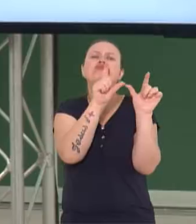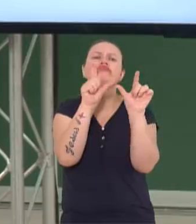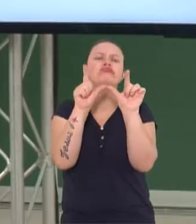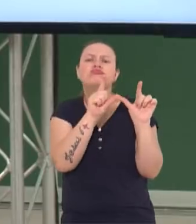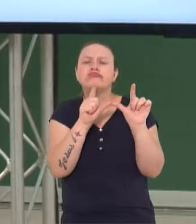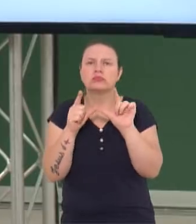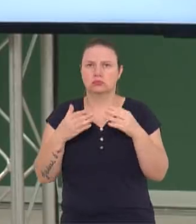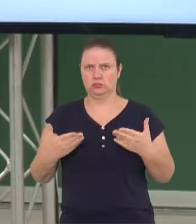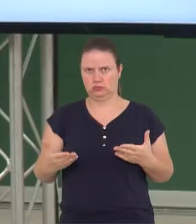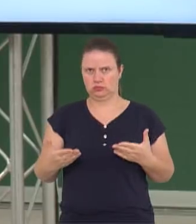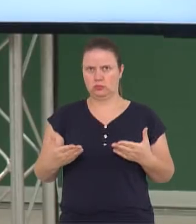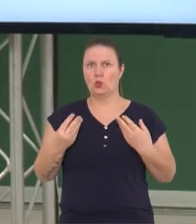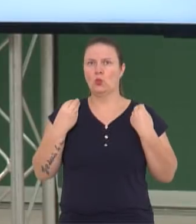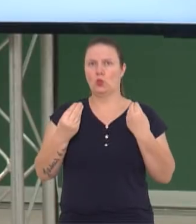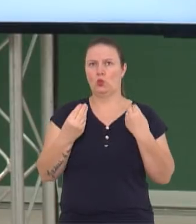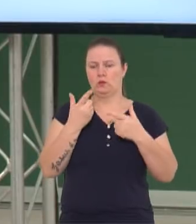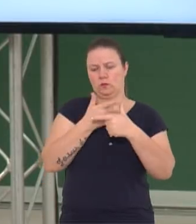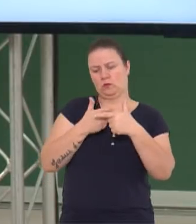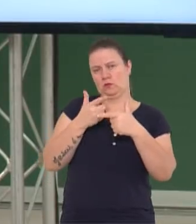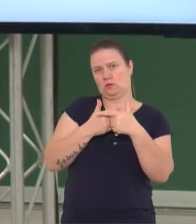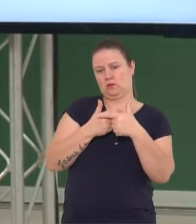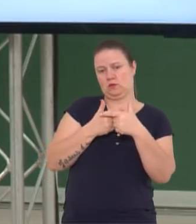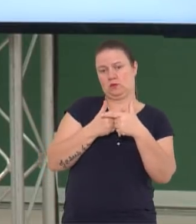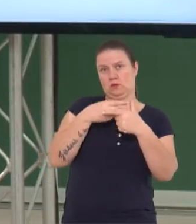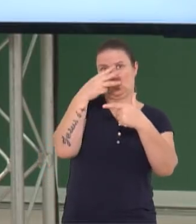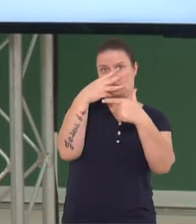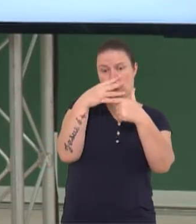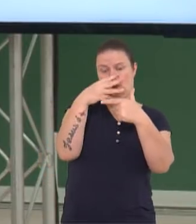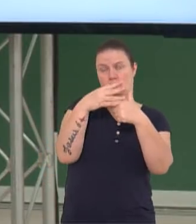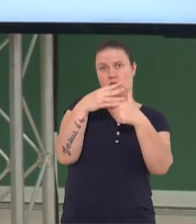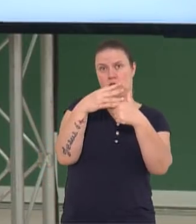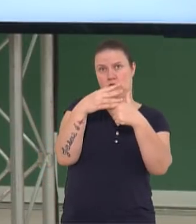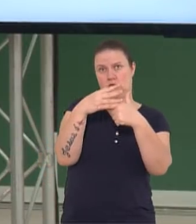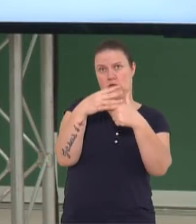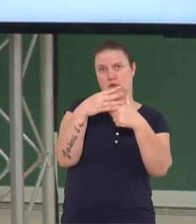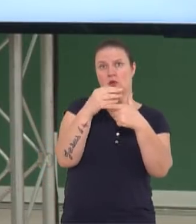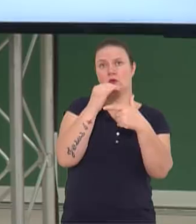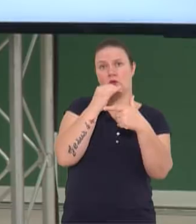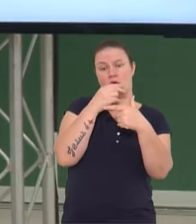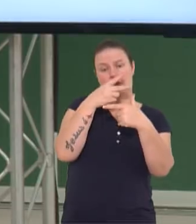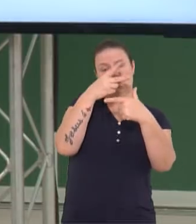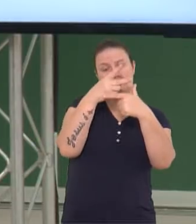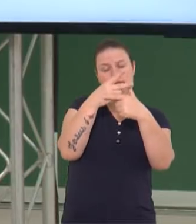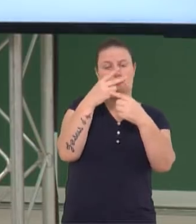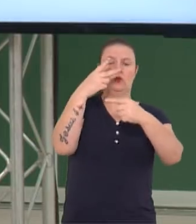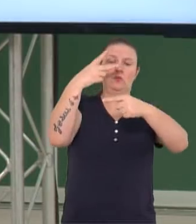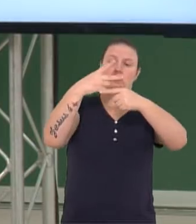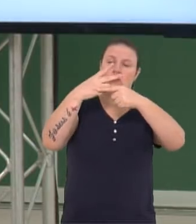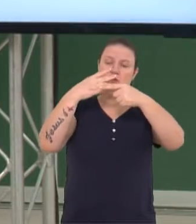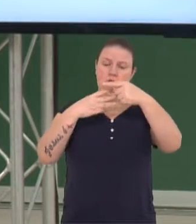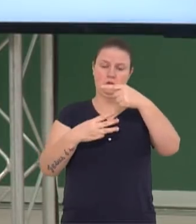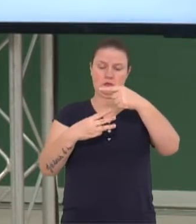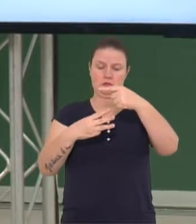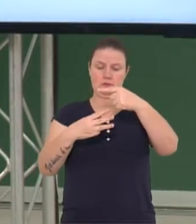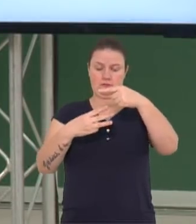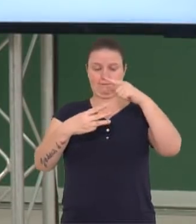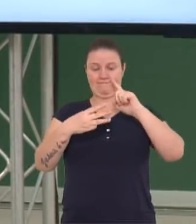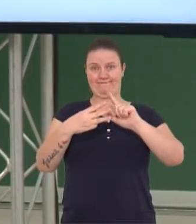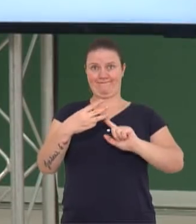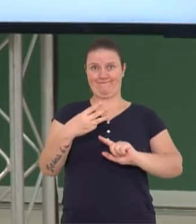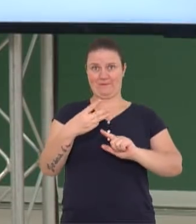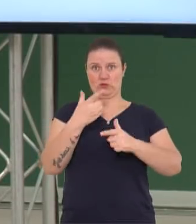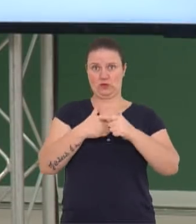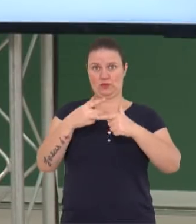o inteiro foi dividido em 3 partes, porque não é 2/3. Muito bem.